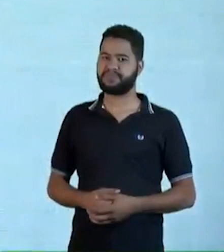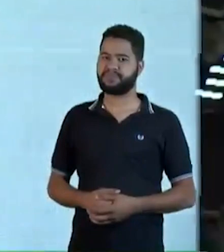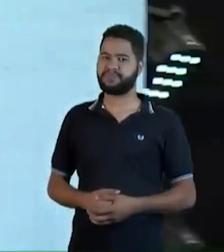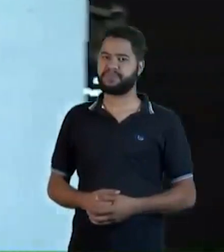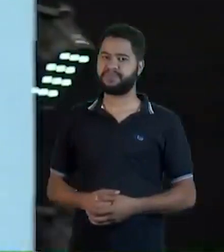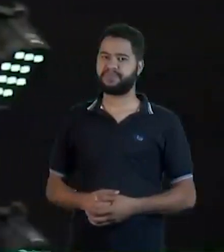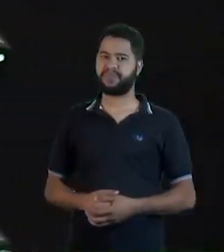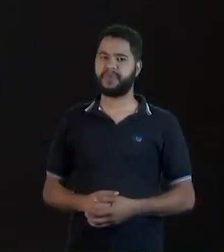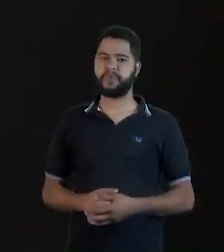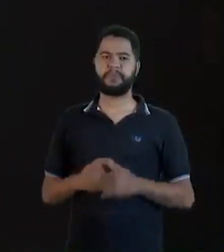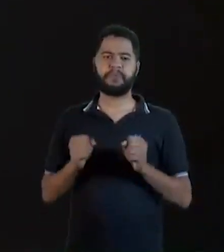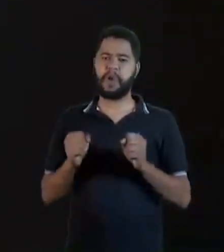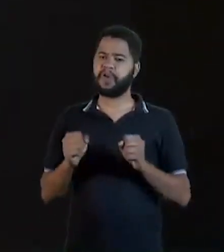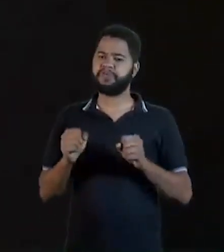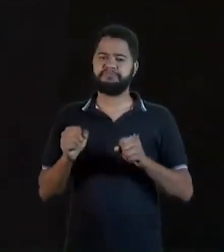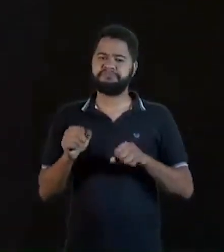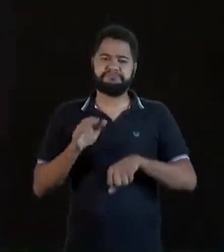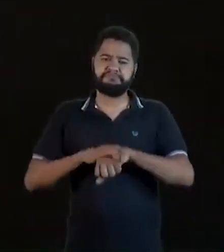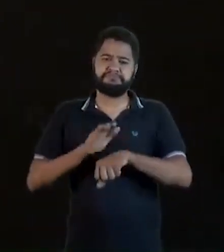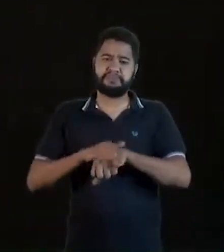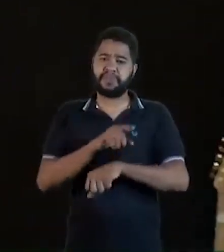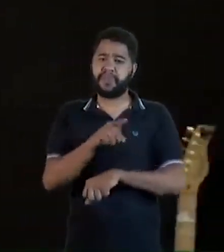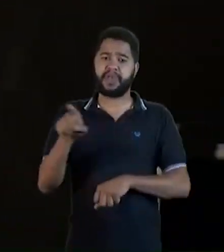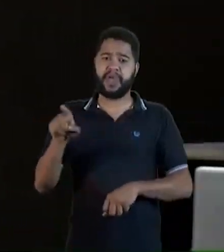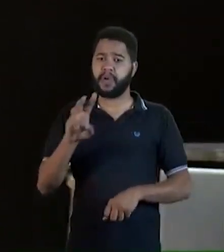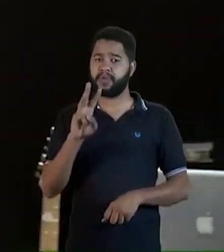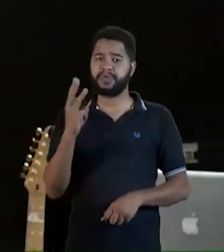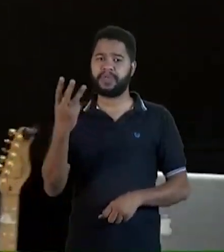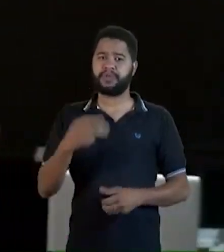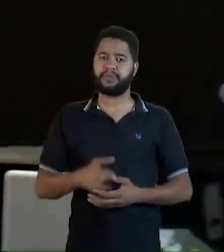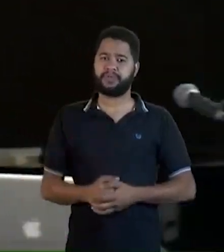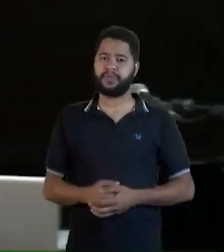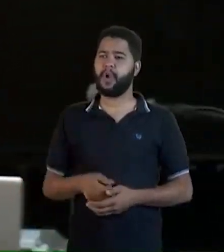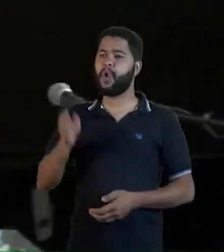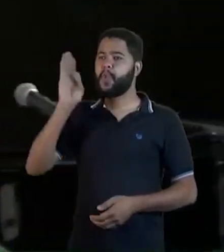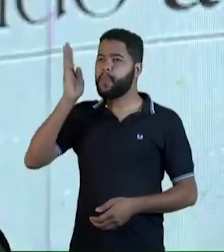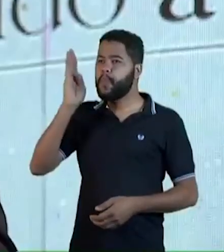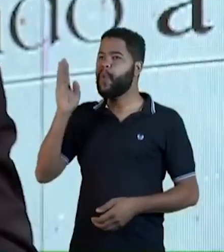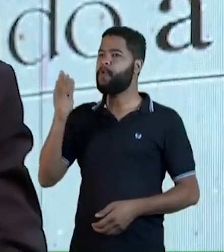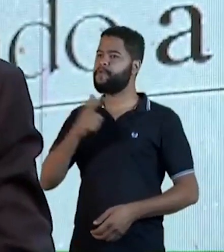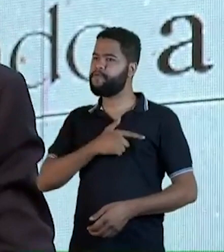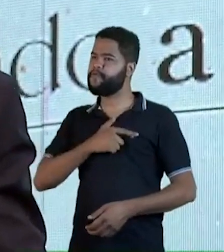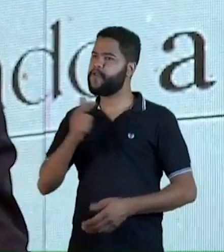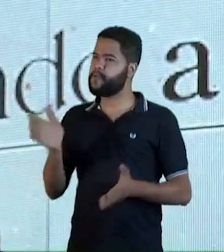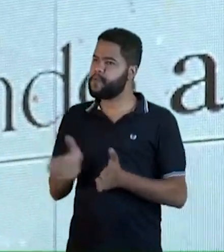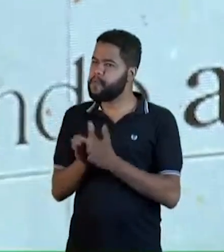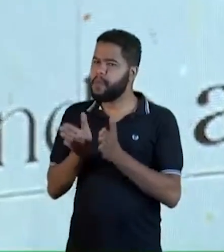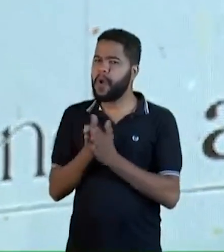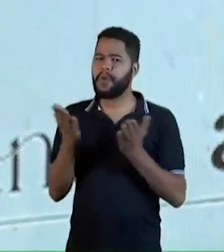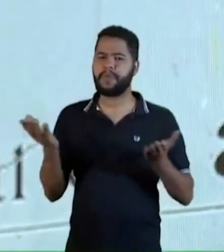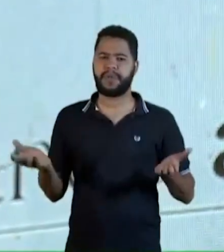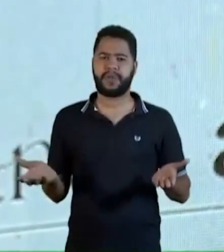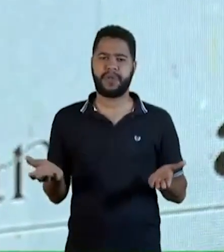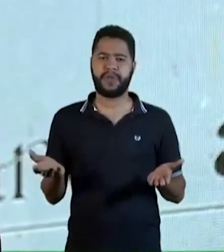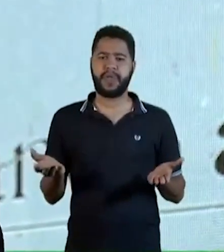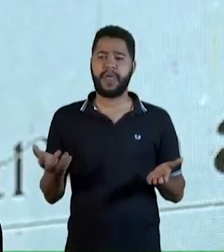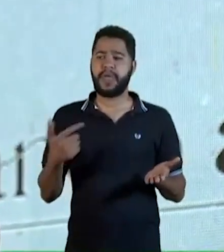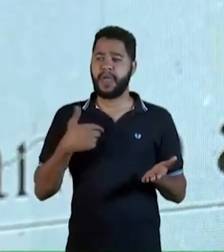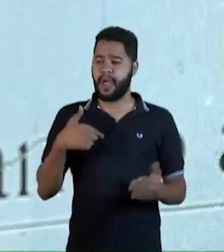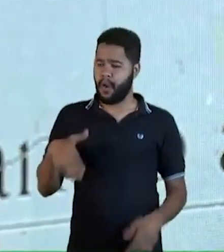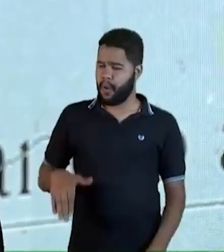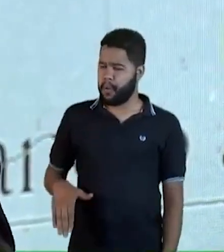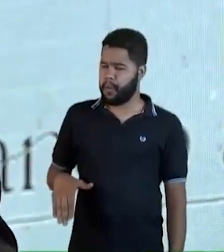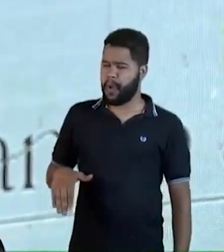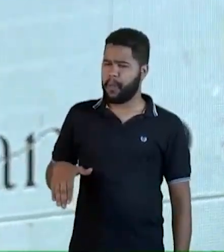pop burro Quanto foi a ordem mas é os três a gente está olhando Uma pessoa que eu